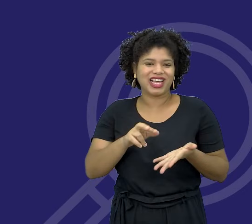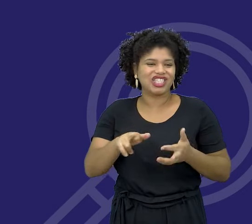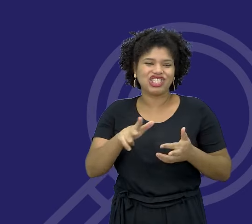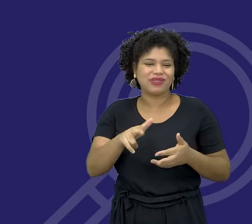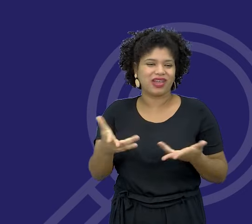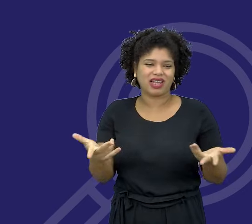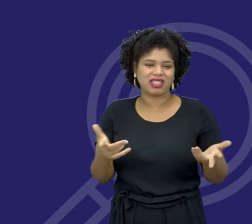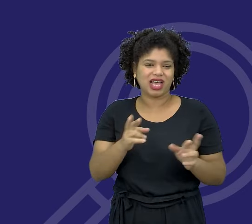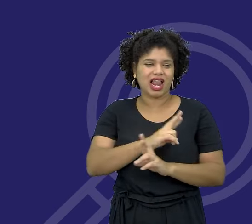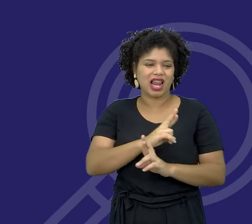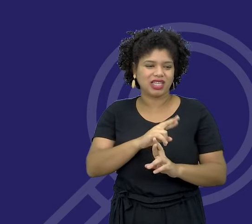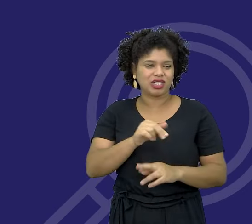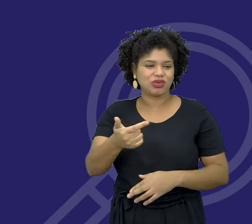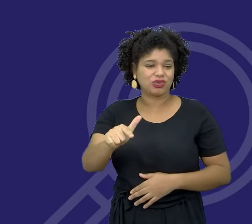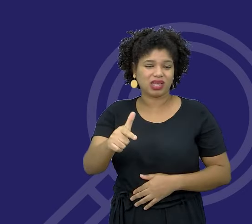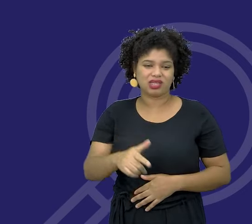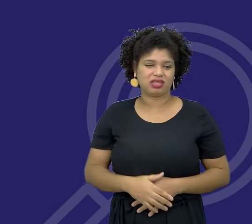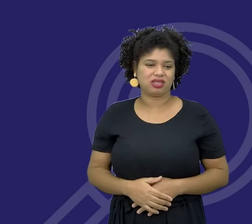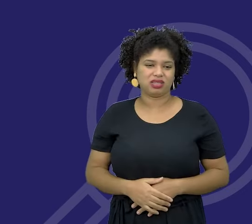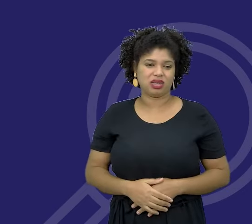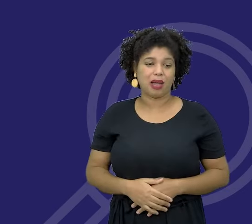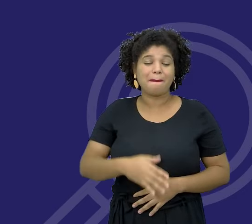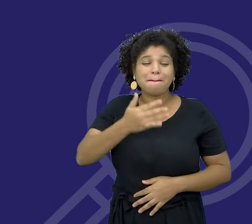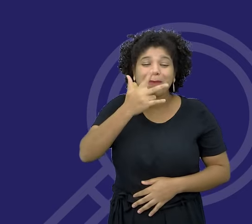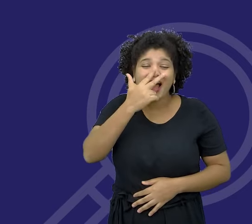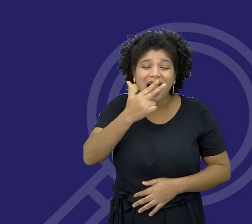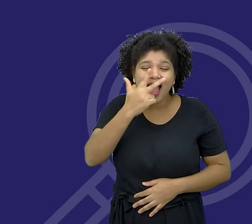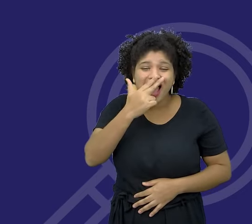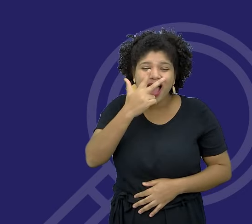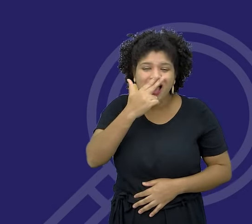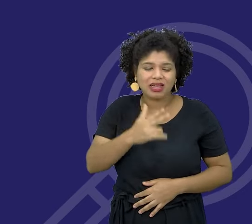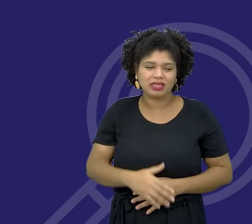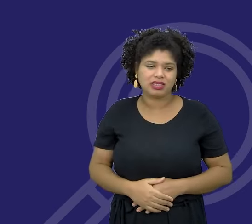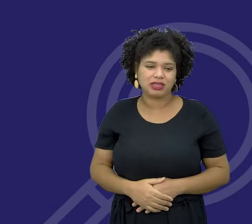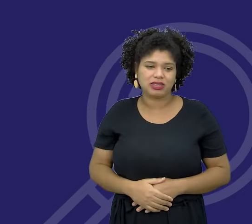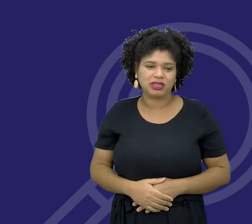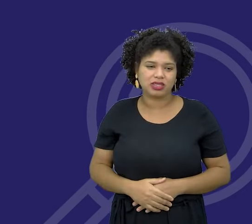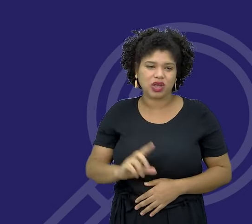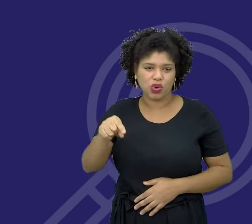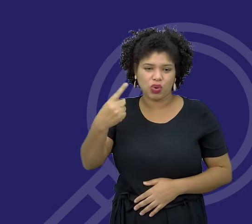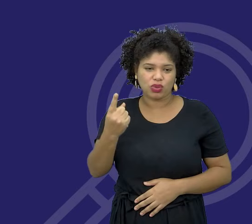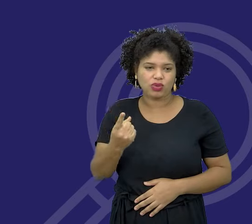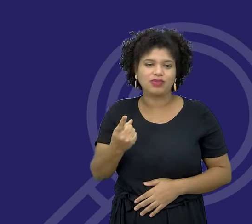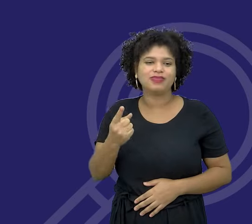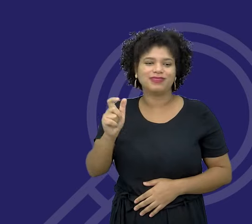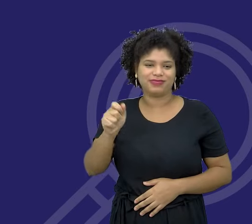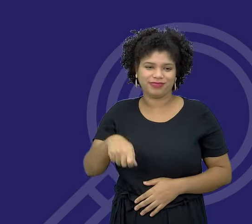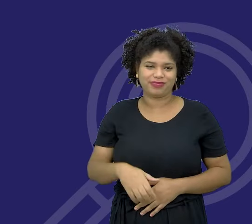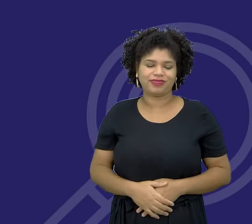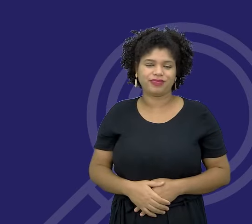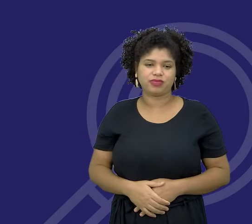muito correlacionadas, são muito parecidas. Pode passar?